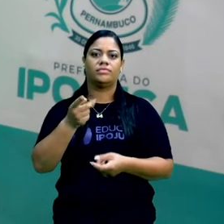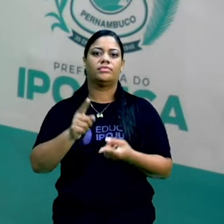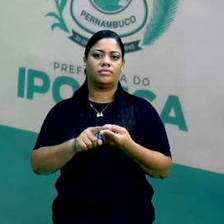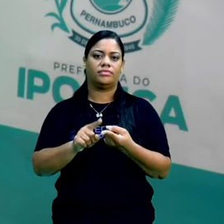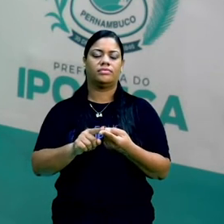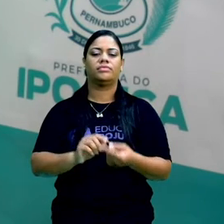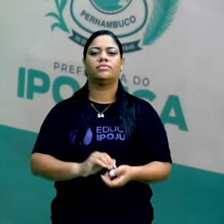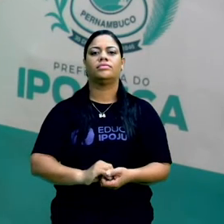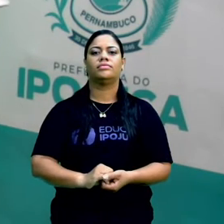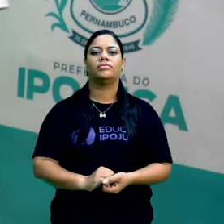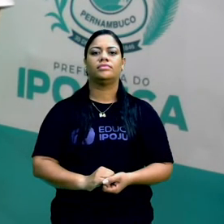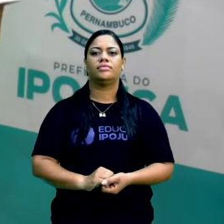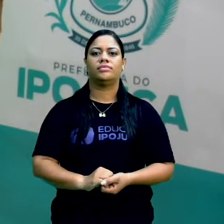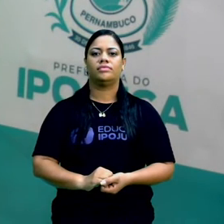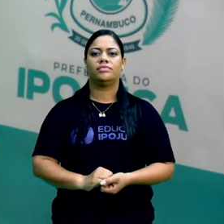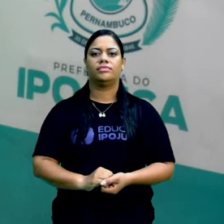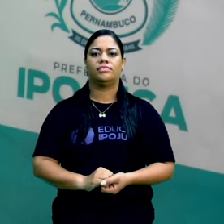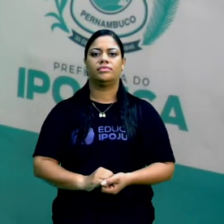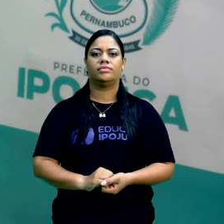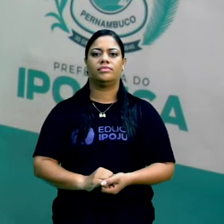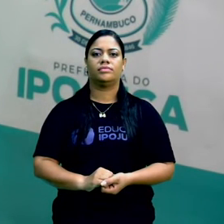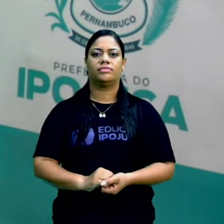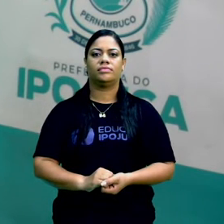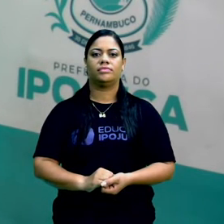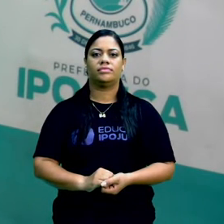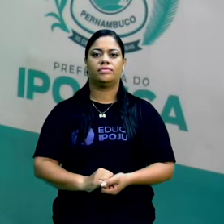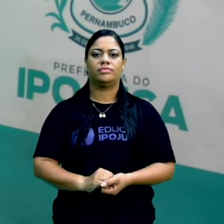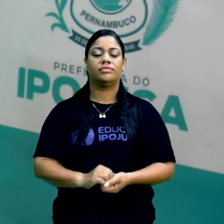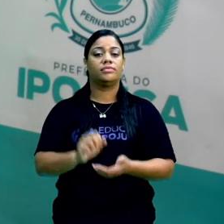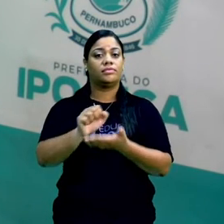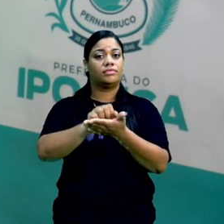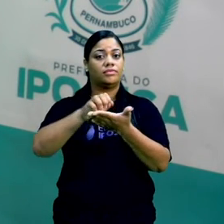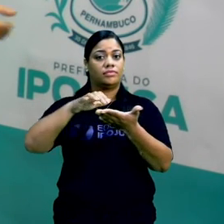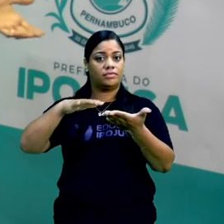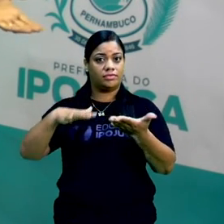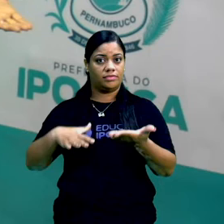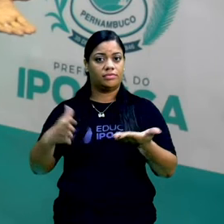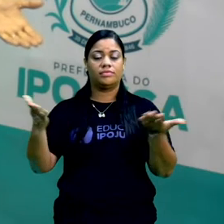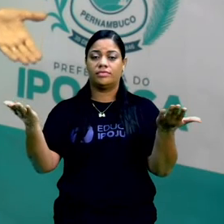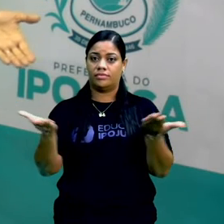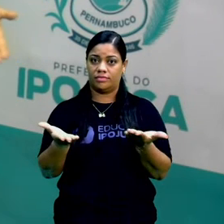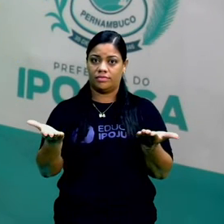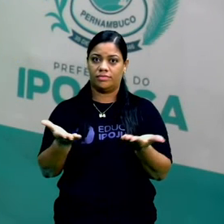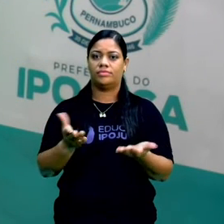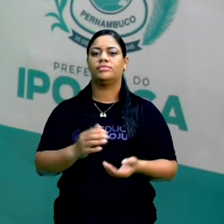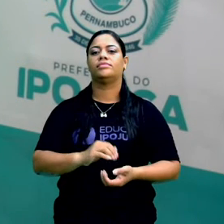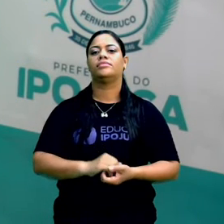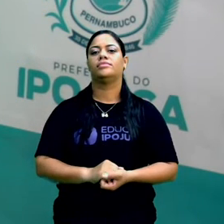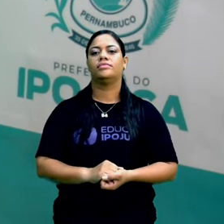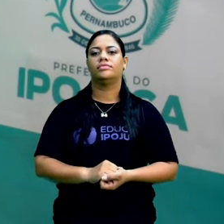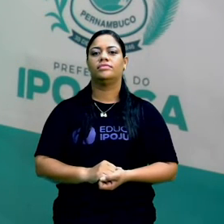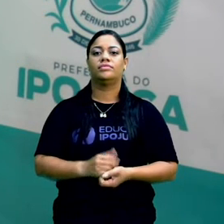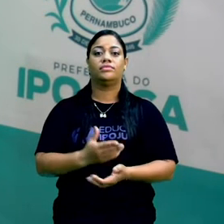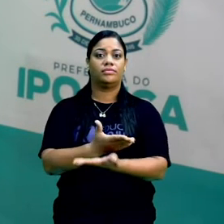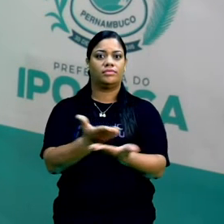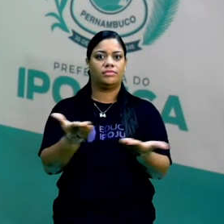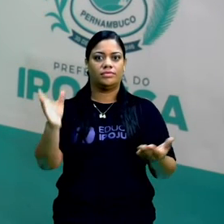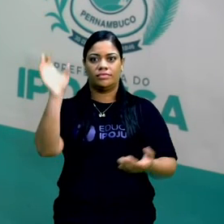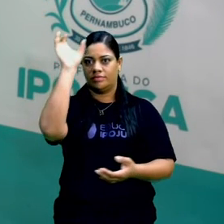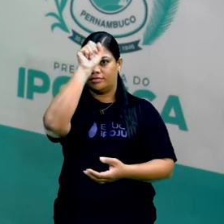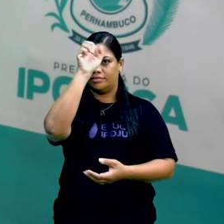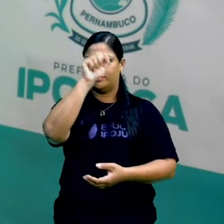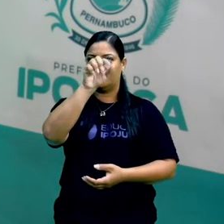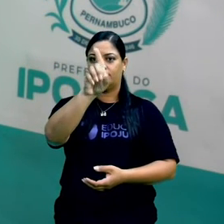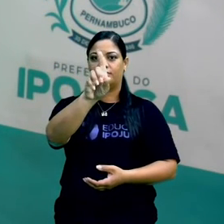certo? E vamos para a nossa atividade depois dessa aula maravilhosa, onde você aprendeu sobre